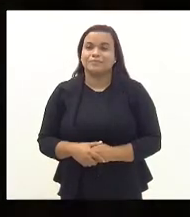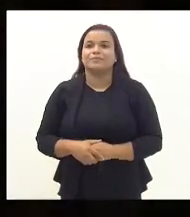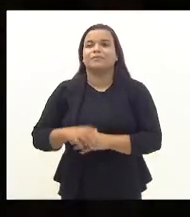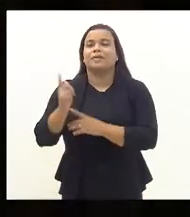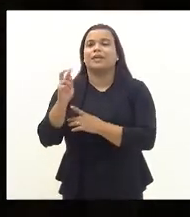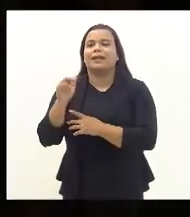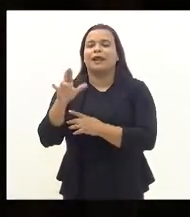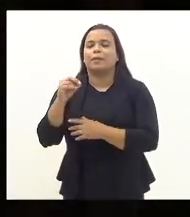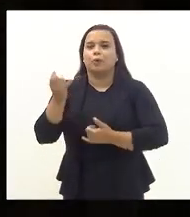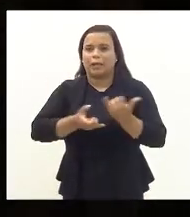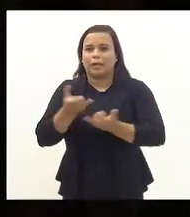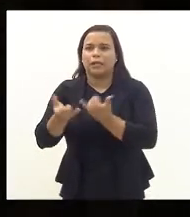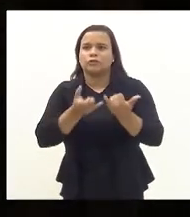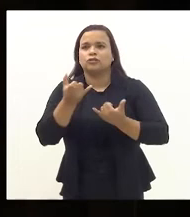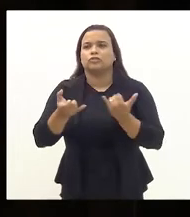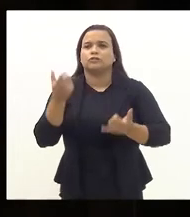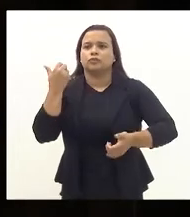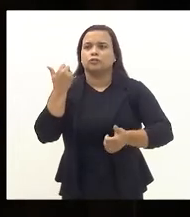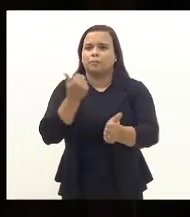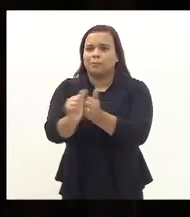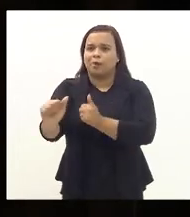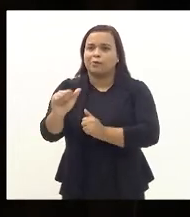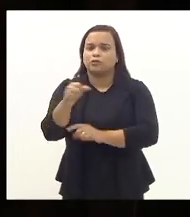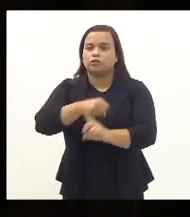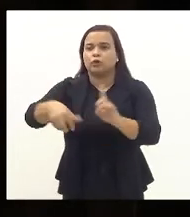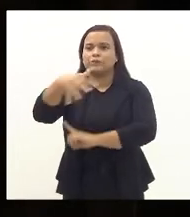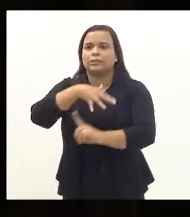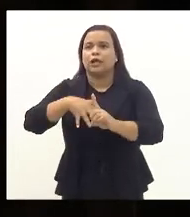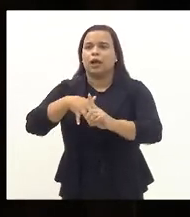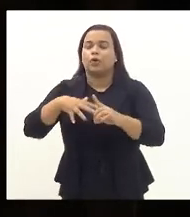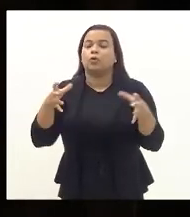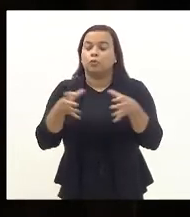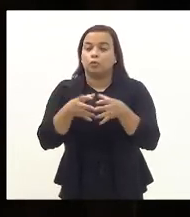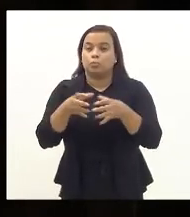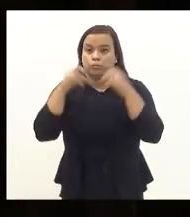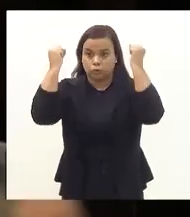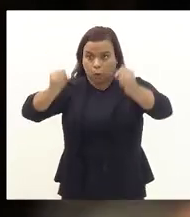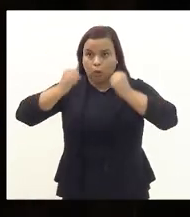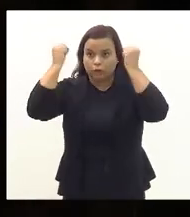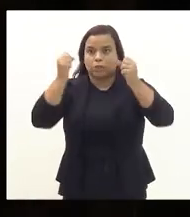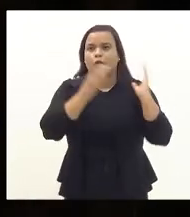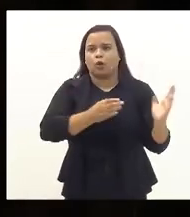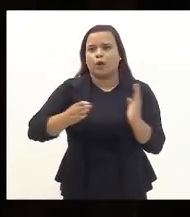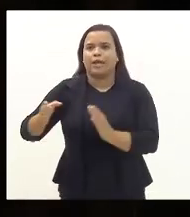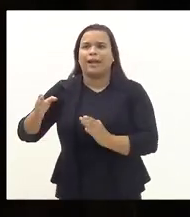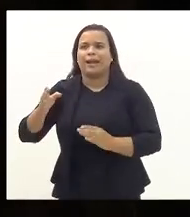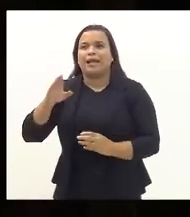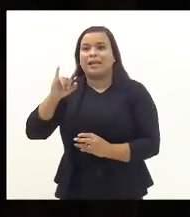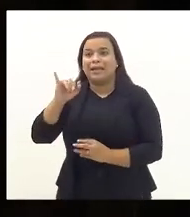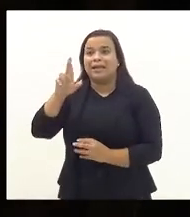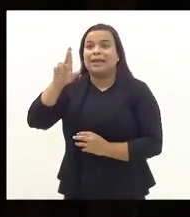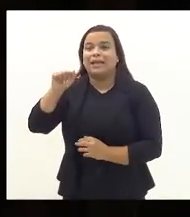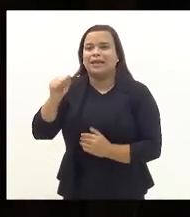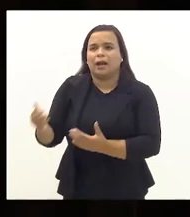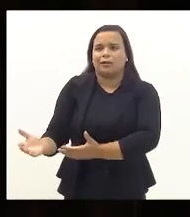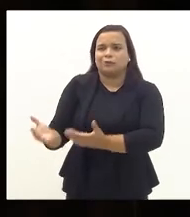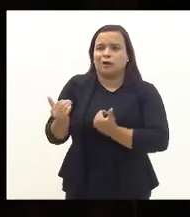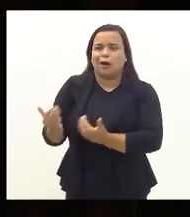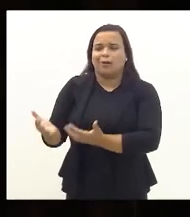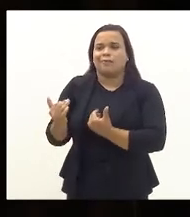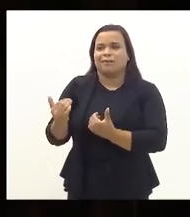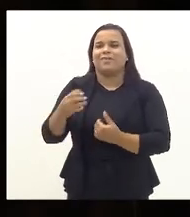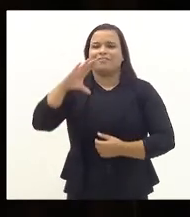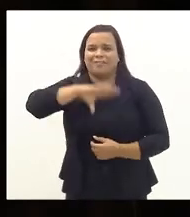Grêmio Recreativo e Esporte Social, torcida organizada Ira Jovem Vasco,